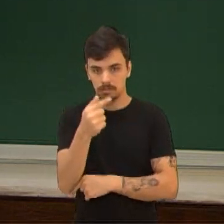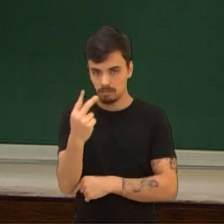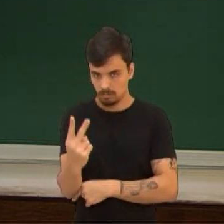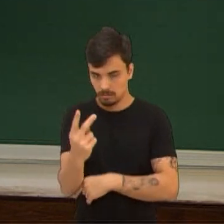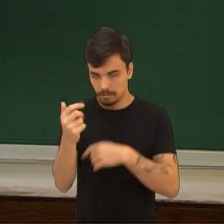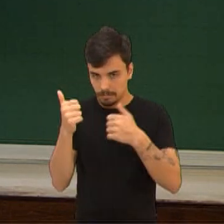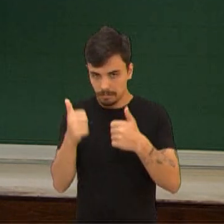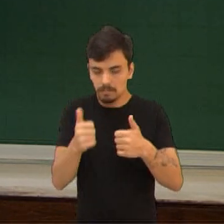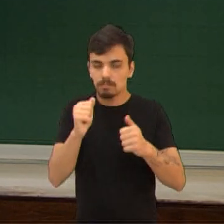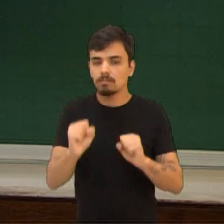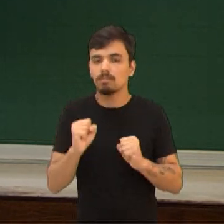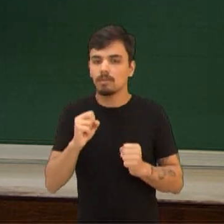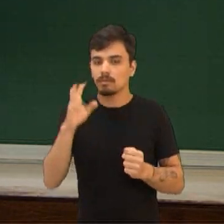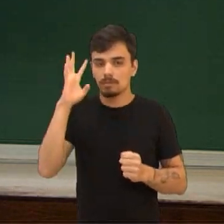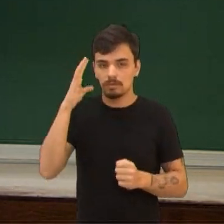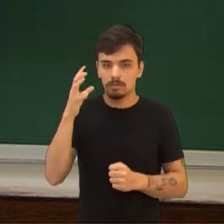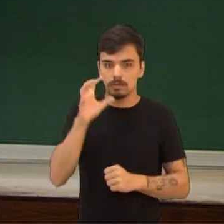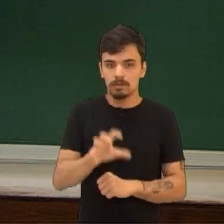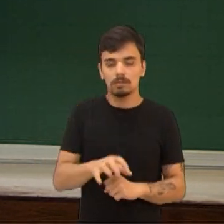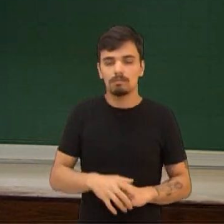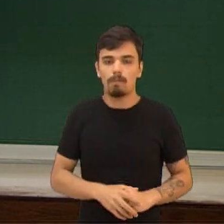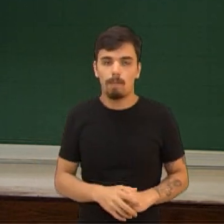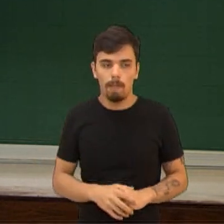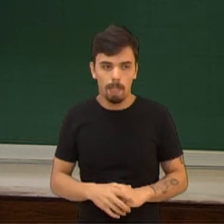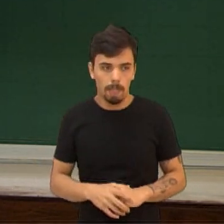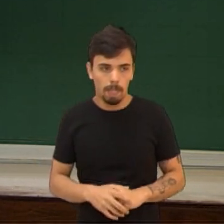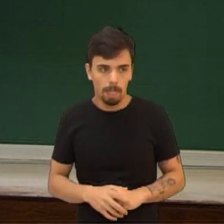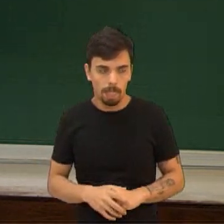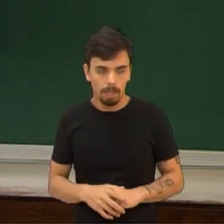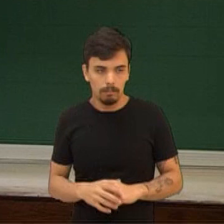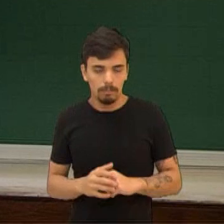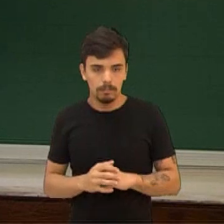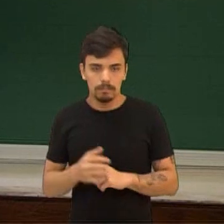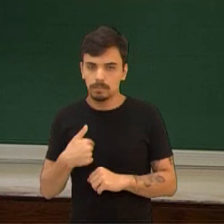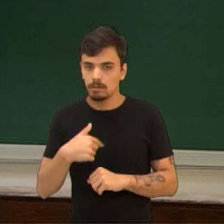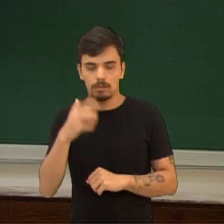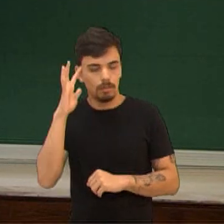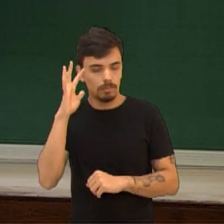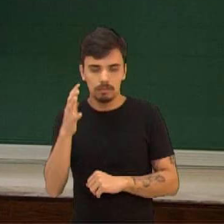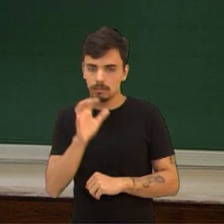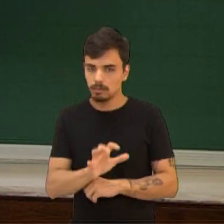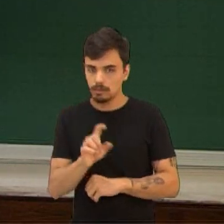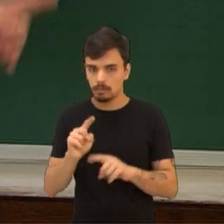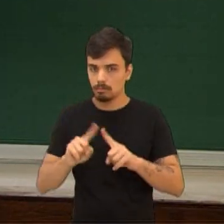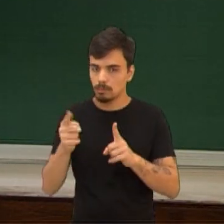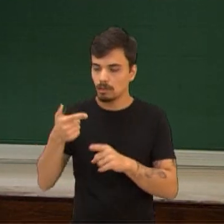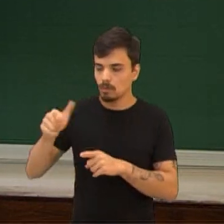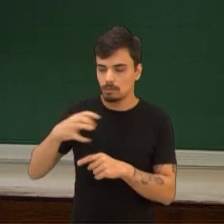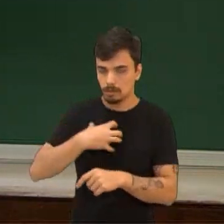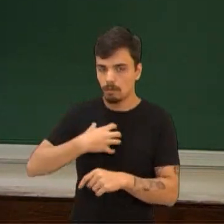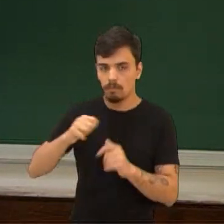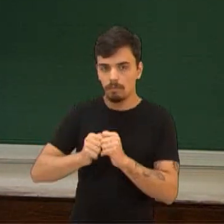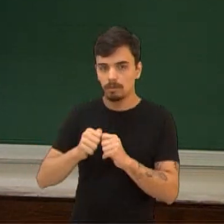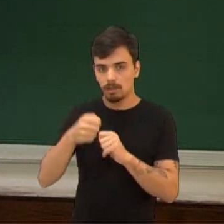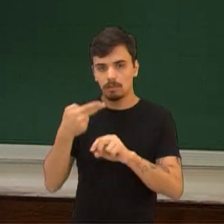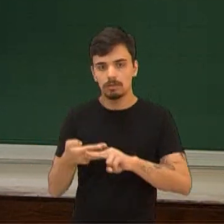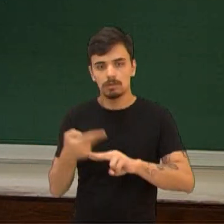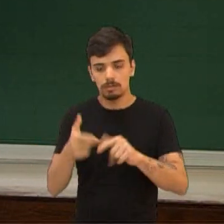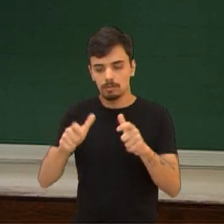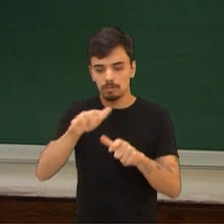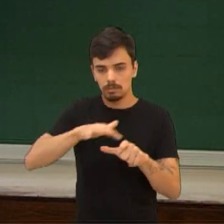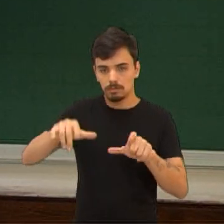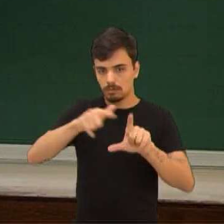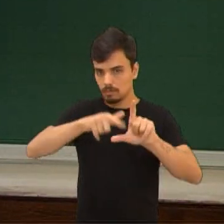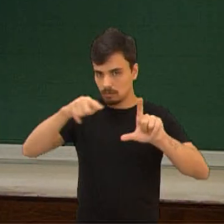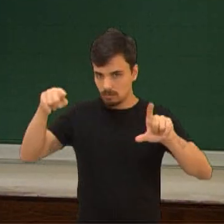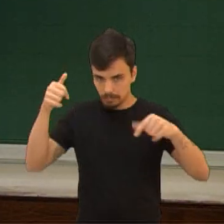ok? Você pode resolver dessa forma também. Eu não resolvi dessa forma aqui, mas é outra forma de fazer, que é usando a área do gráfico direta.